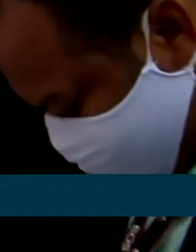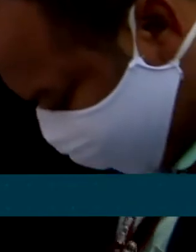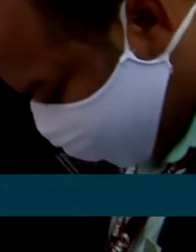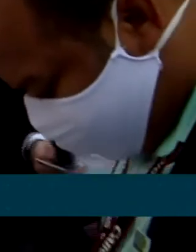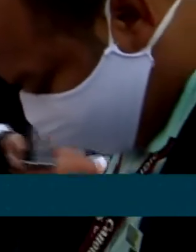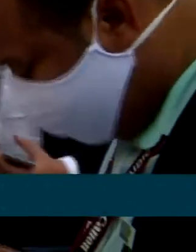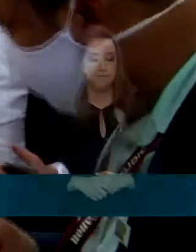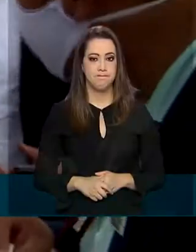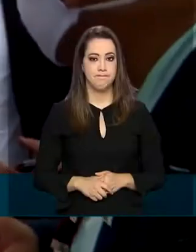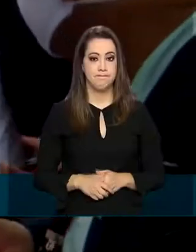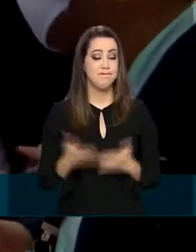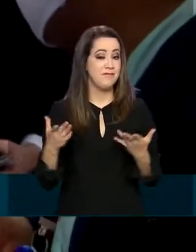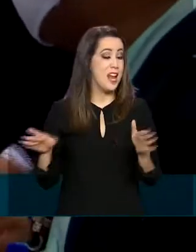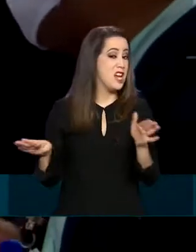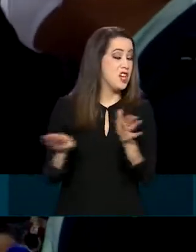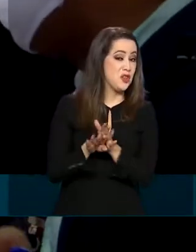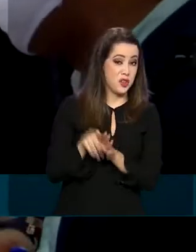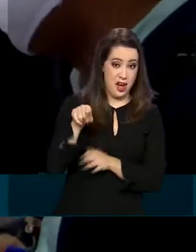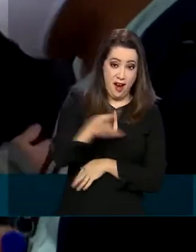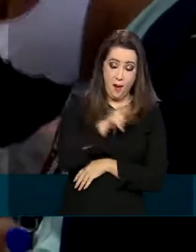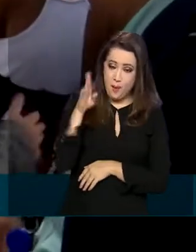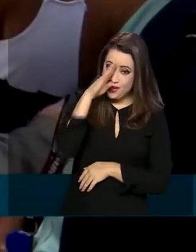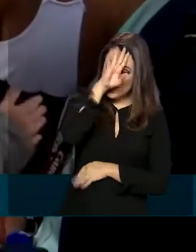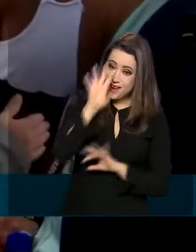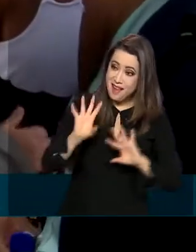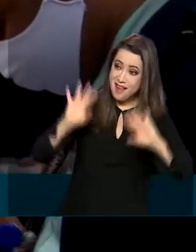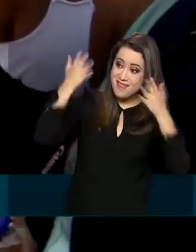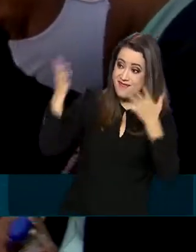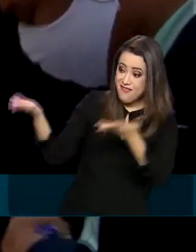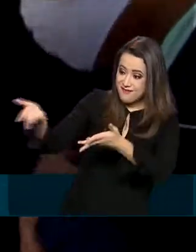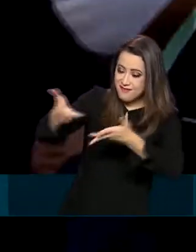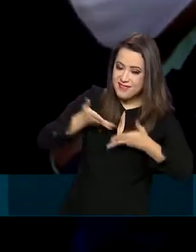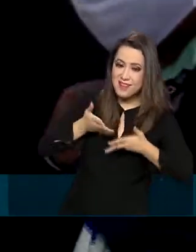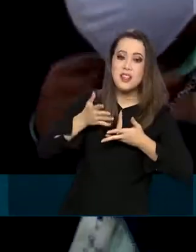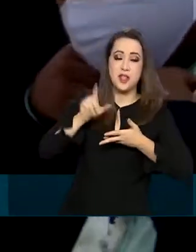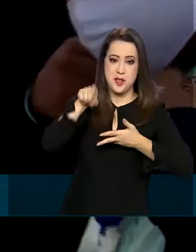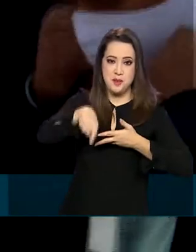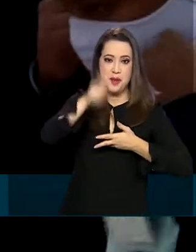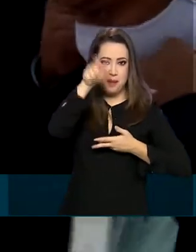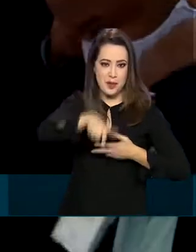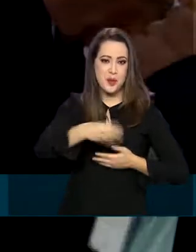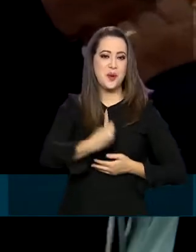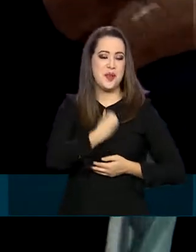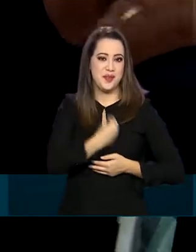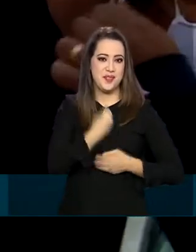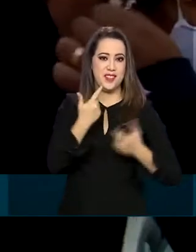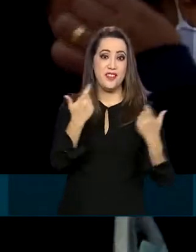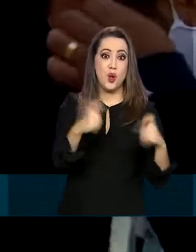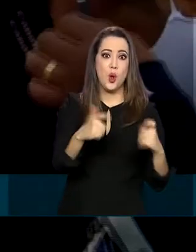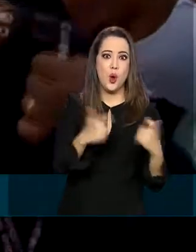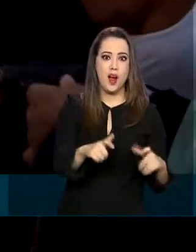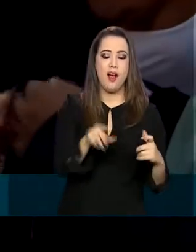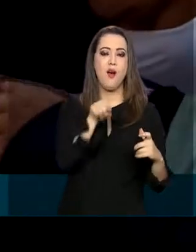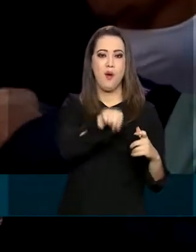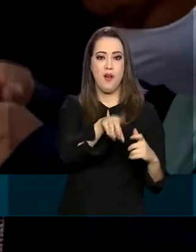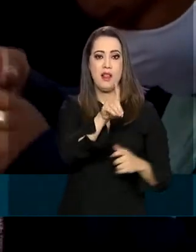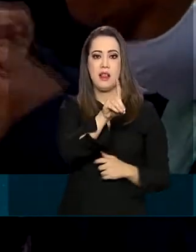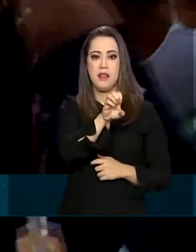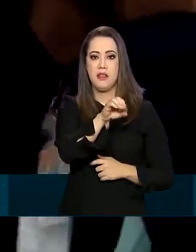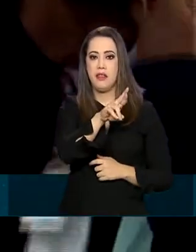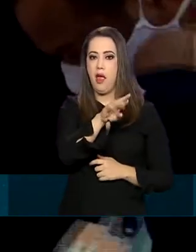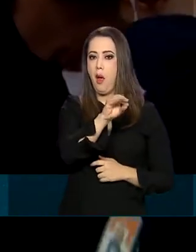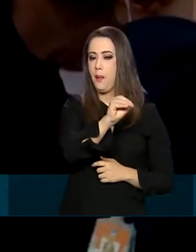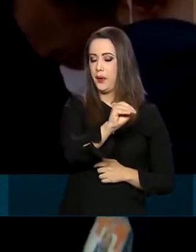Ao chegar aí, ele também foi recepcionado pela futura moradora Débora Lacerda e o filho dela, Brian